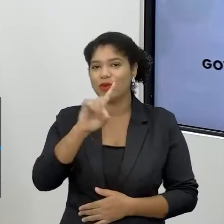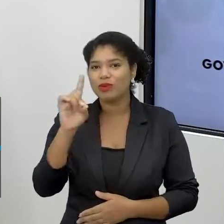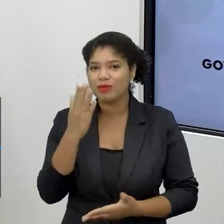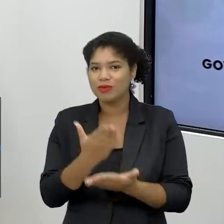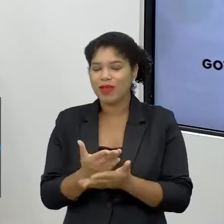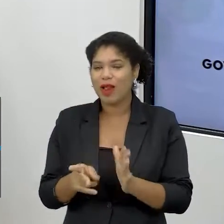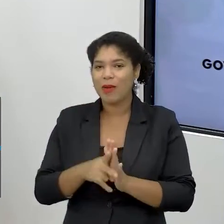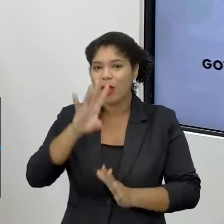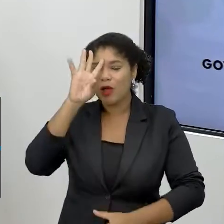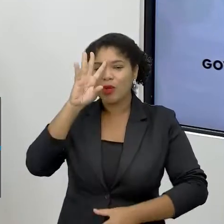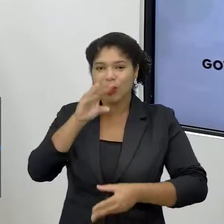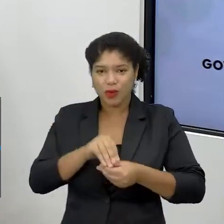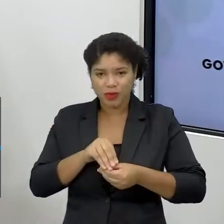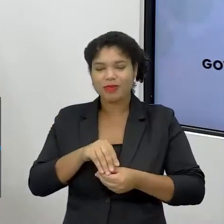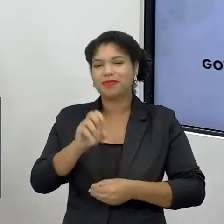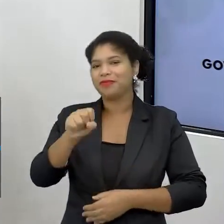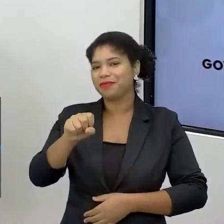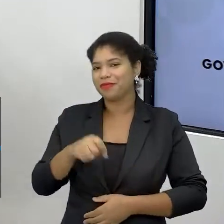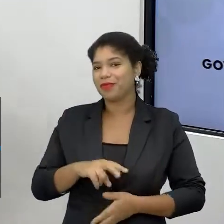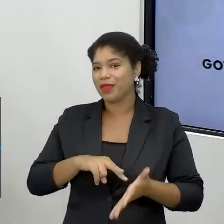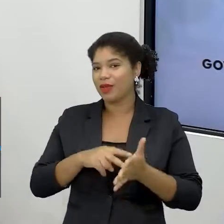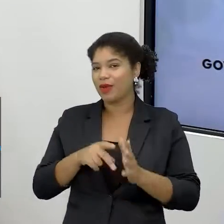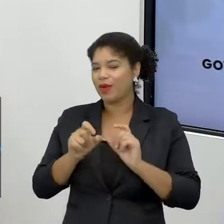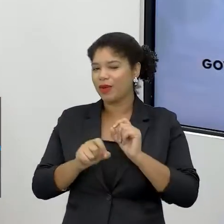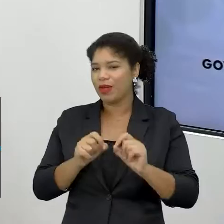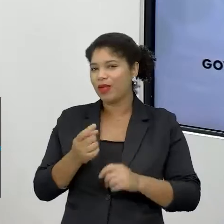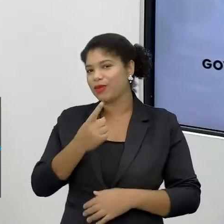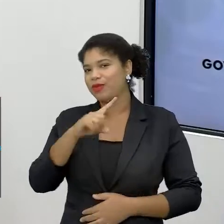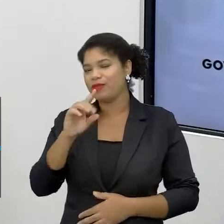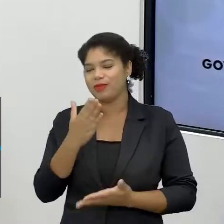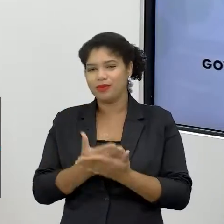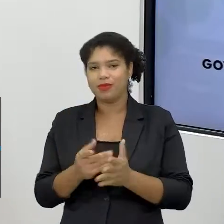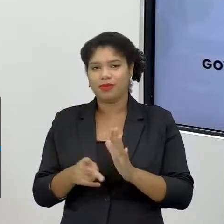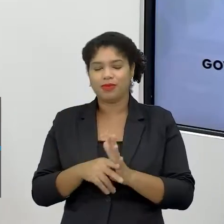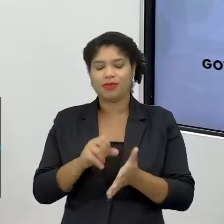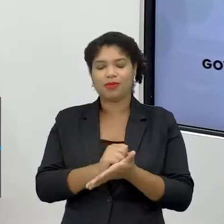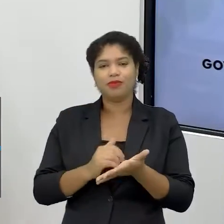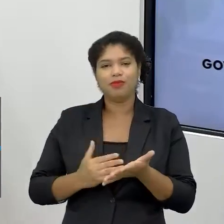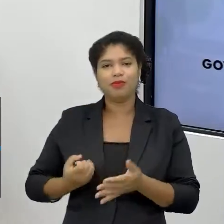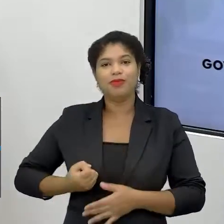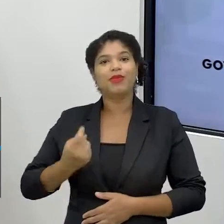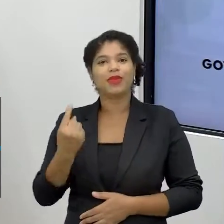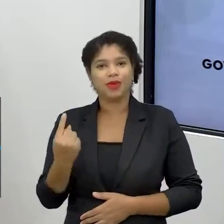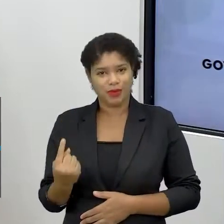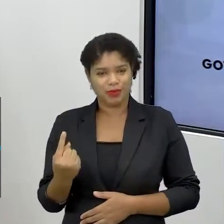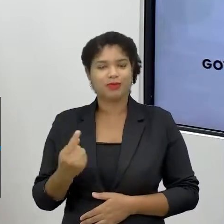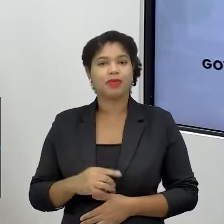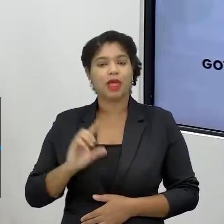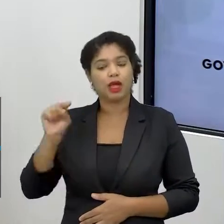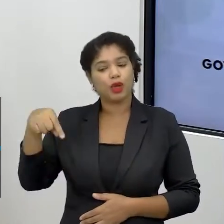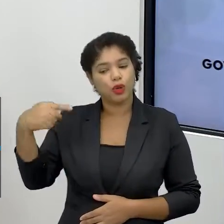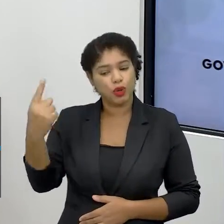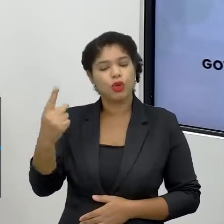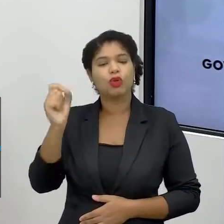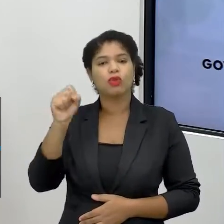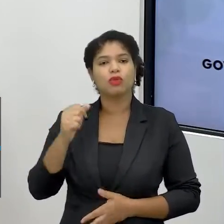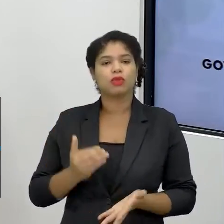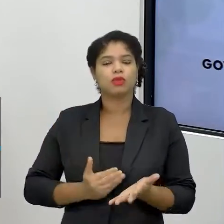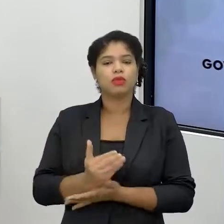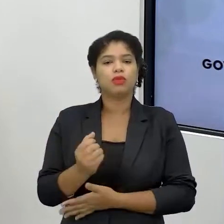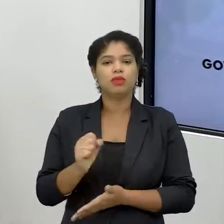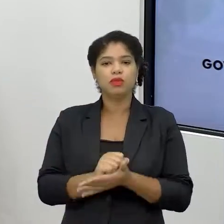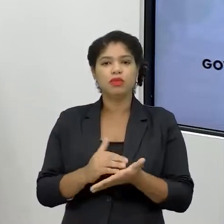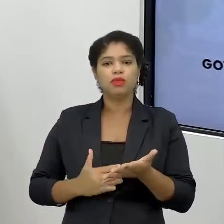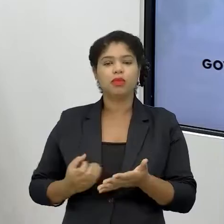de sistematização, e significa que é a nossa última aula da atividade número 1, né? E que na próxima a gente já inicia a atividade